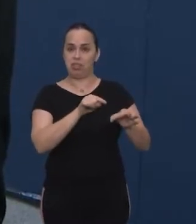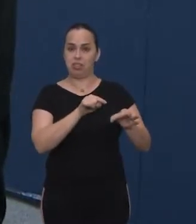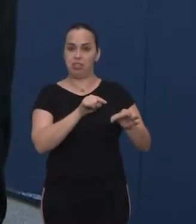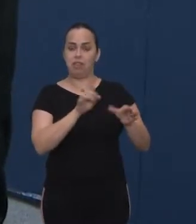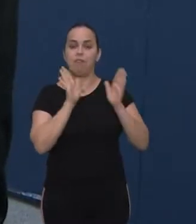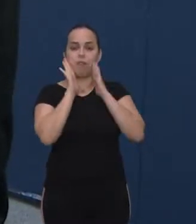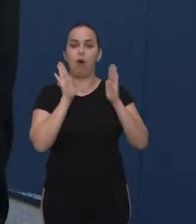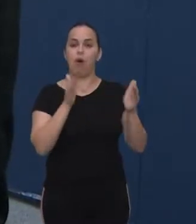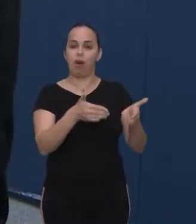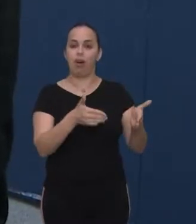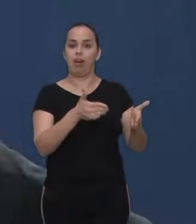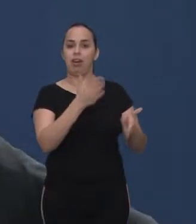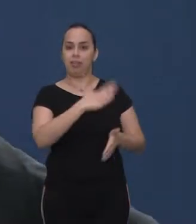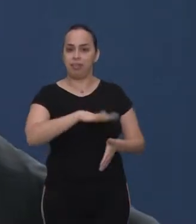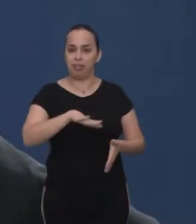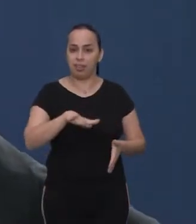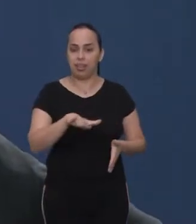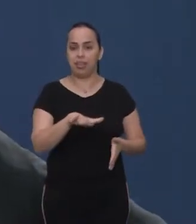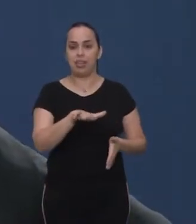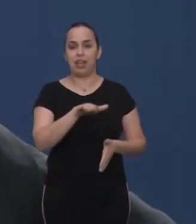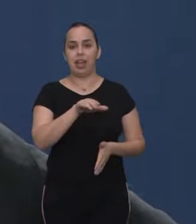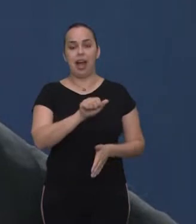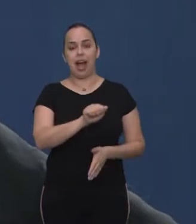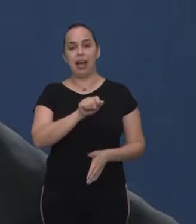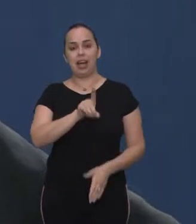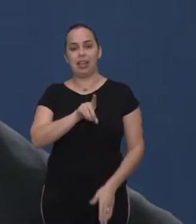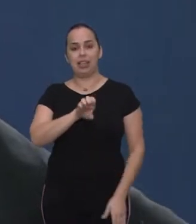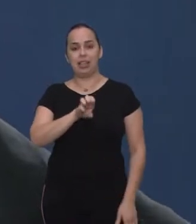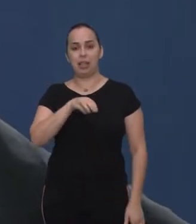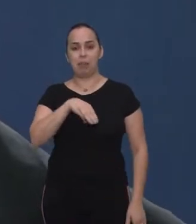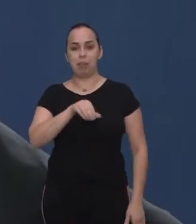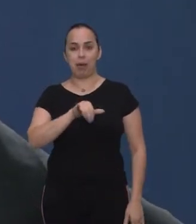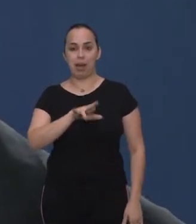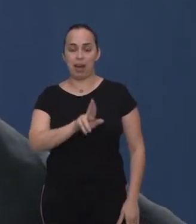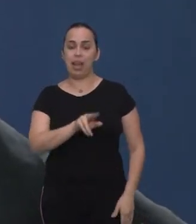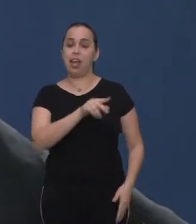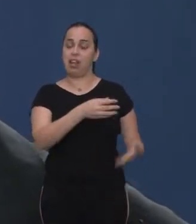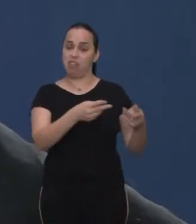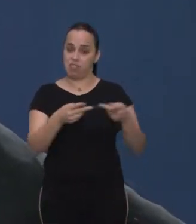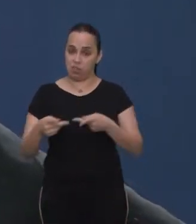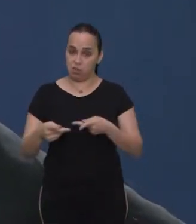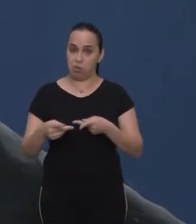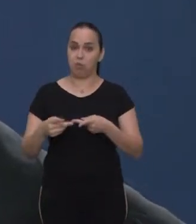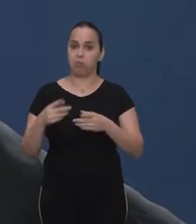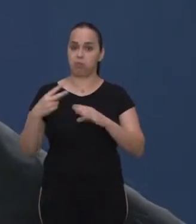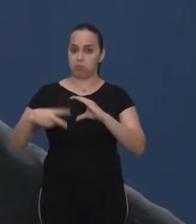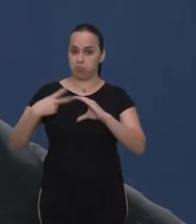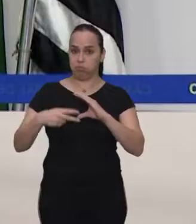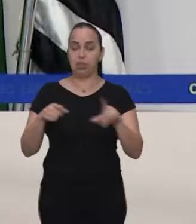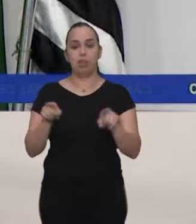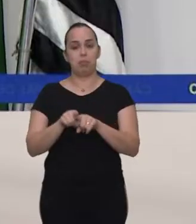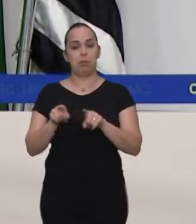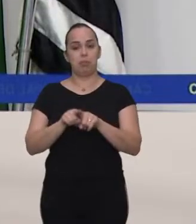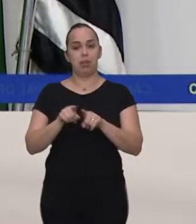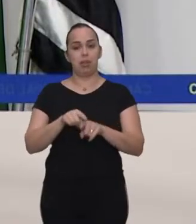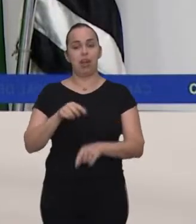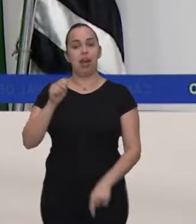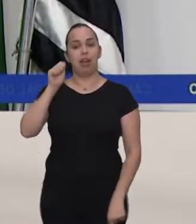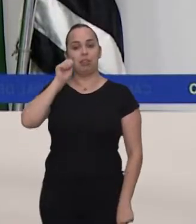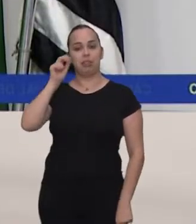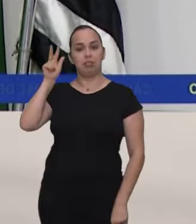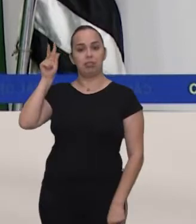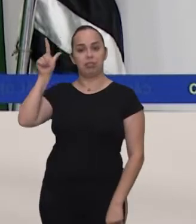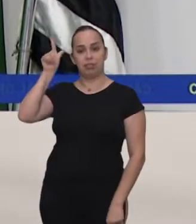especial da Infância e adolescência Ademar da Cunha Neto estava presente no plenário e acompanhou a votação na